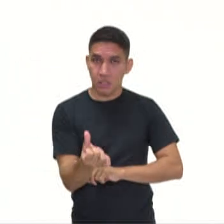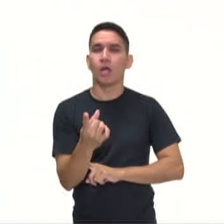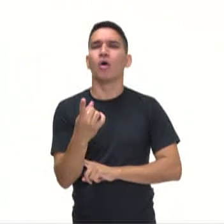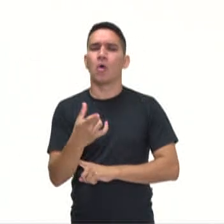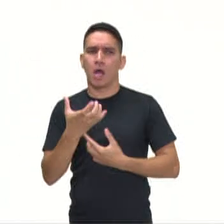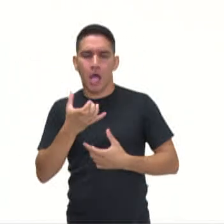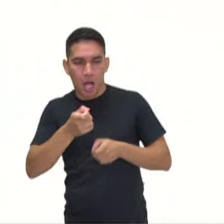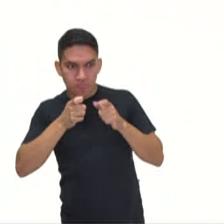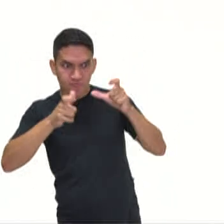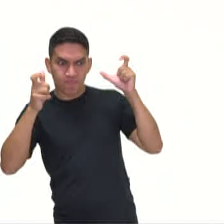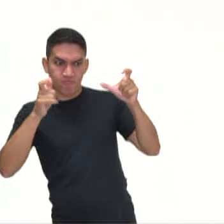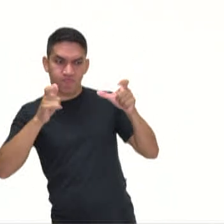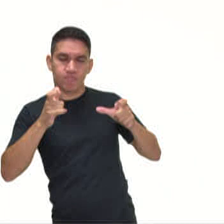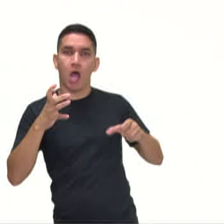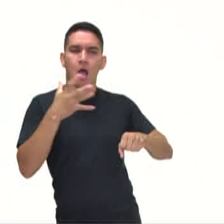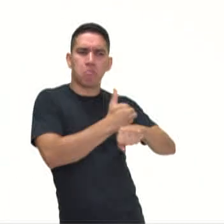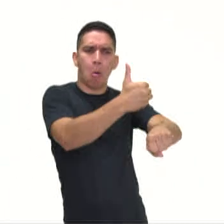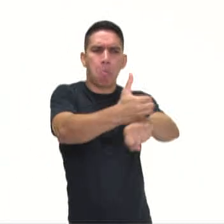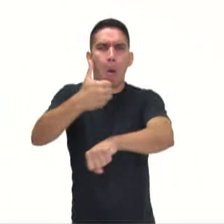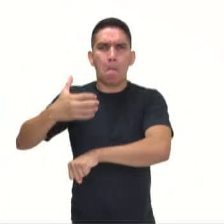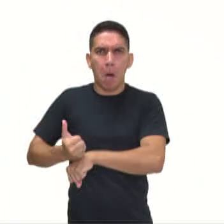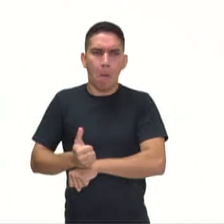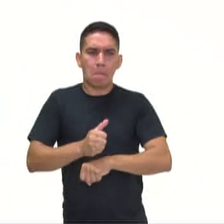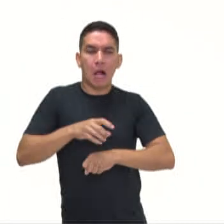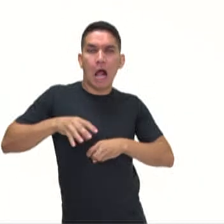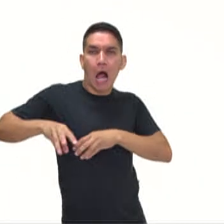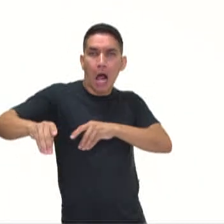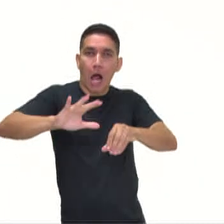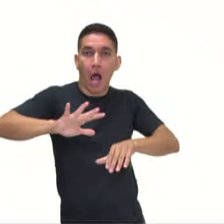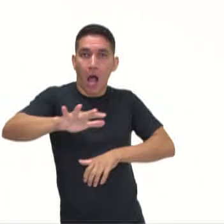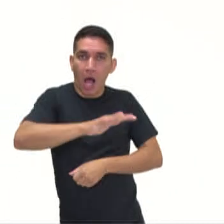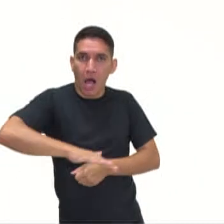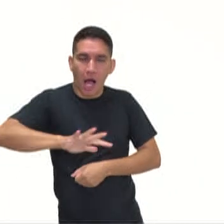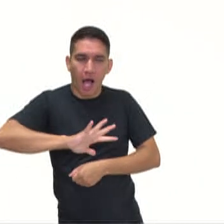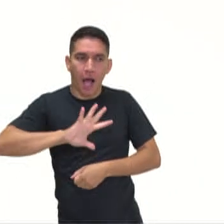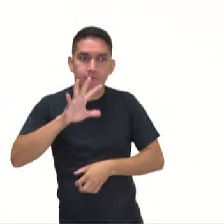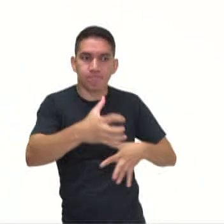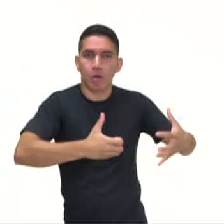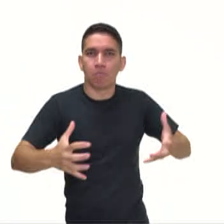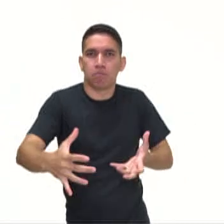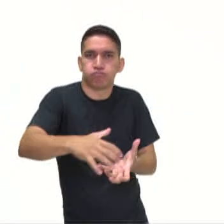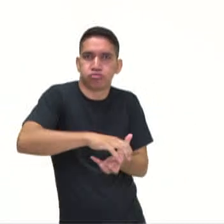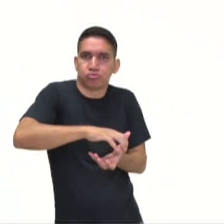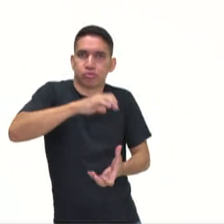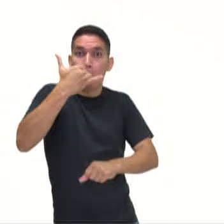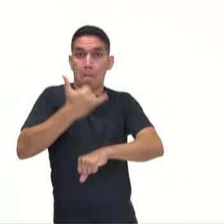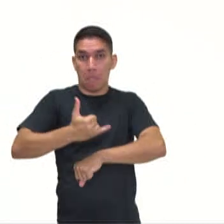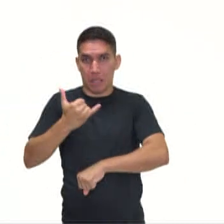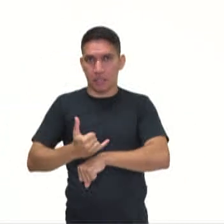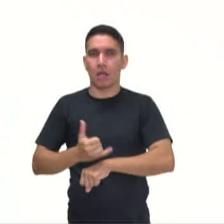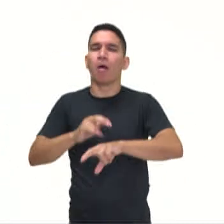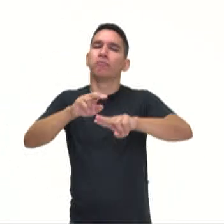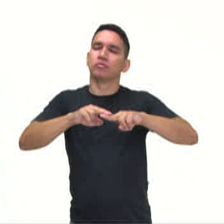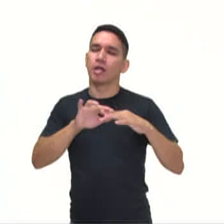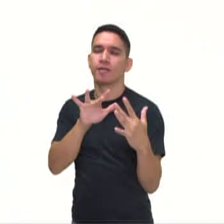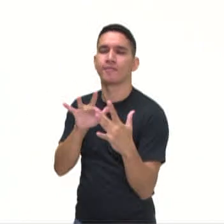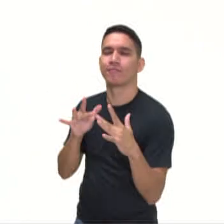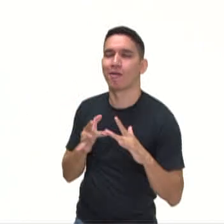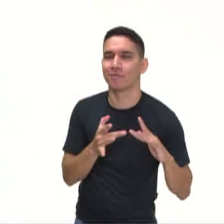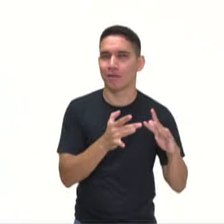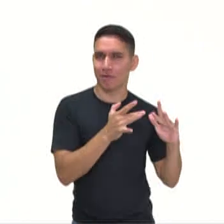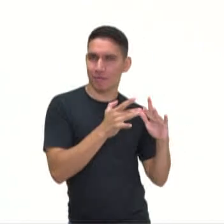conquistar territórios e encontrar metais preciosos. Para isso, mantiveram um contato amigável com os